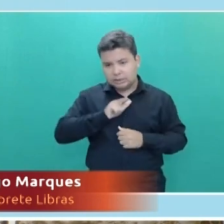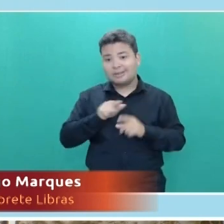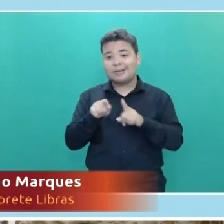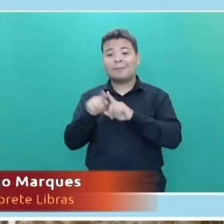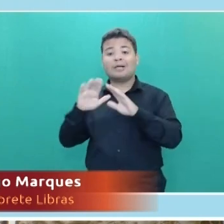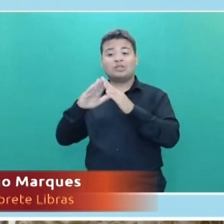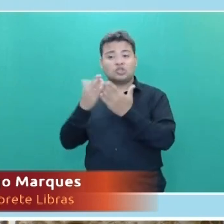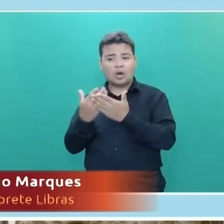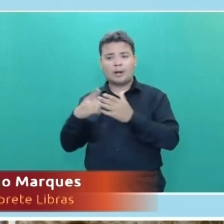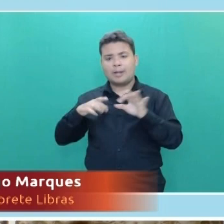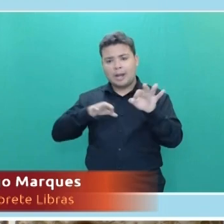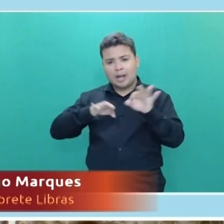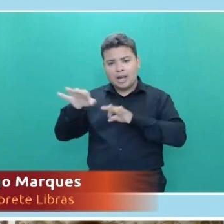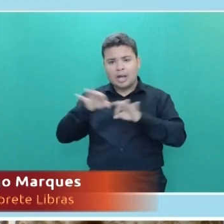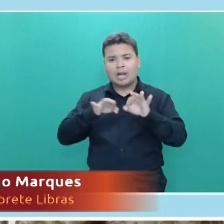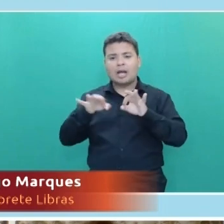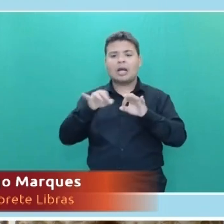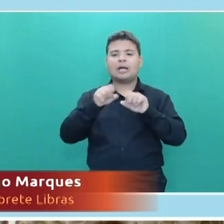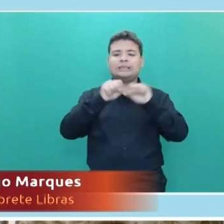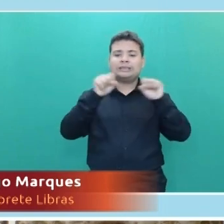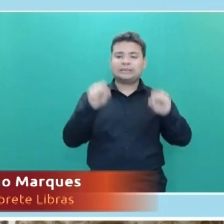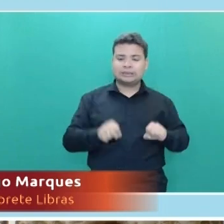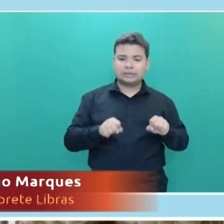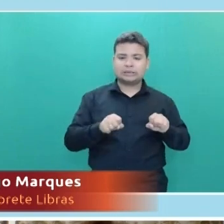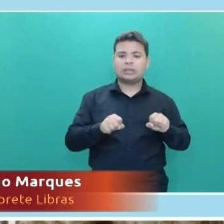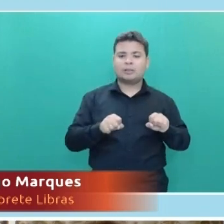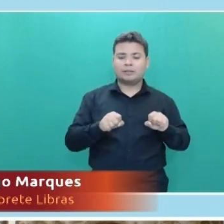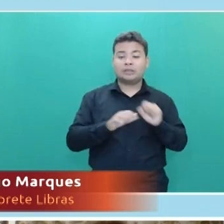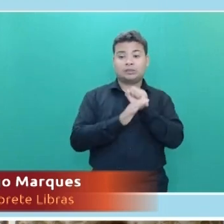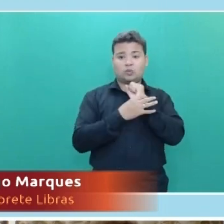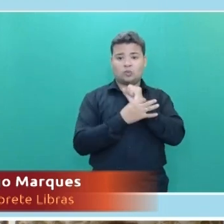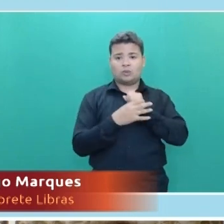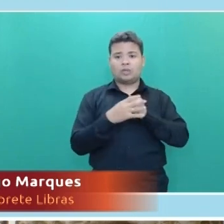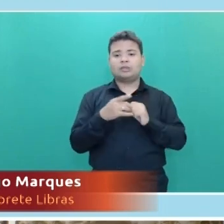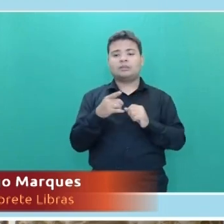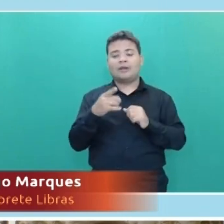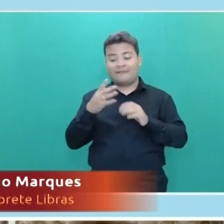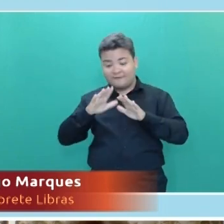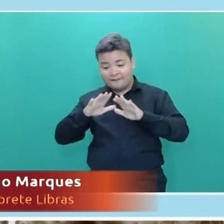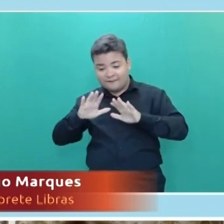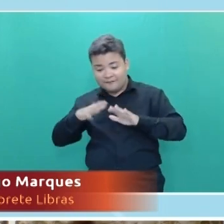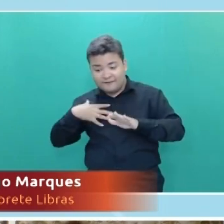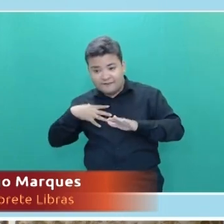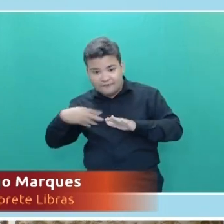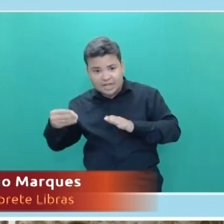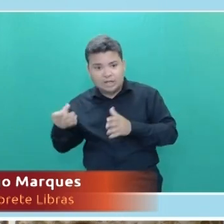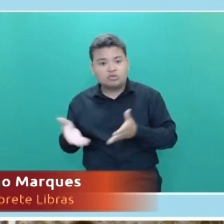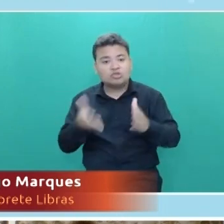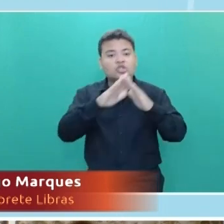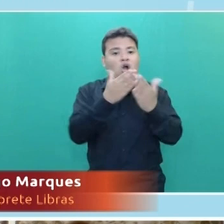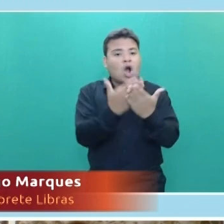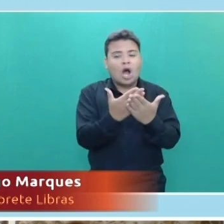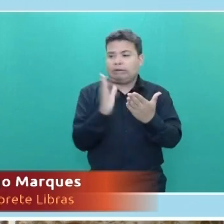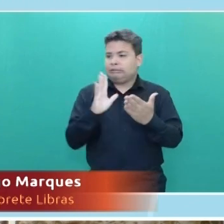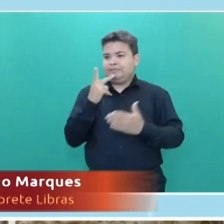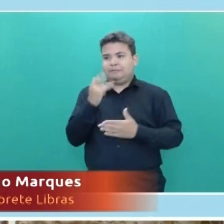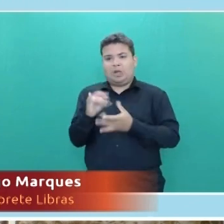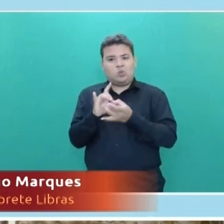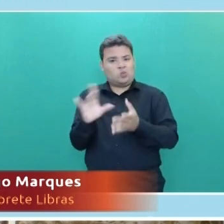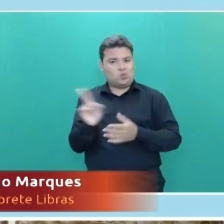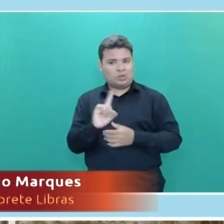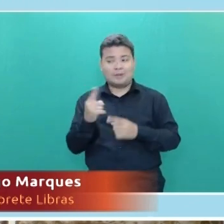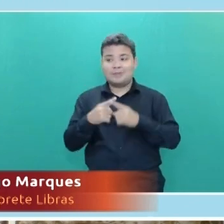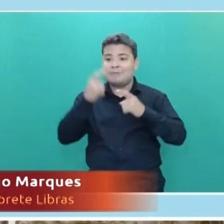de segurança, pais que não estão deixando os filhos irem às escolas. A gente sente isso muito pela própria imprensa, pelas redes sociais, né, de pessoas que